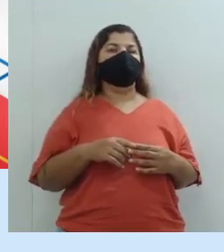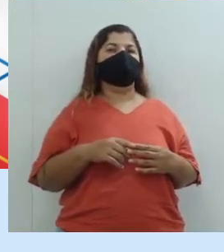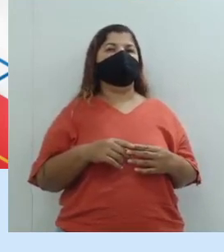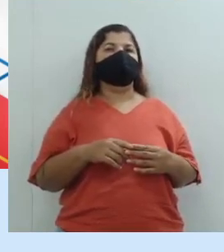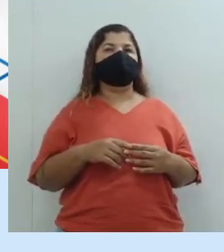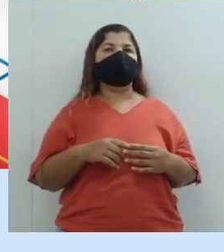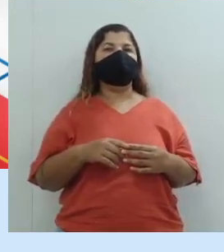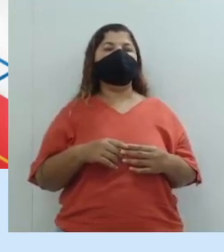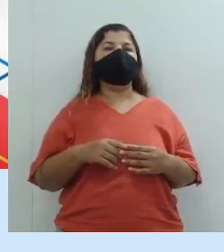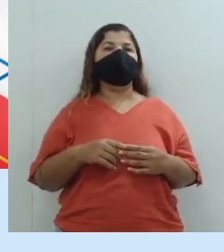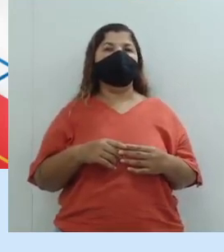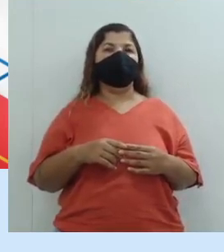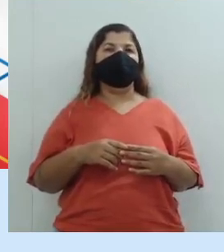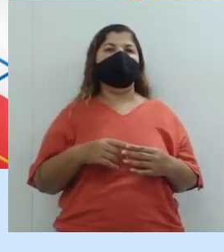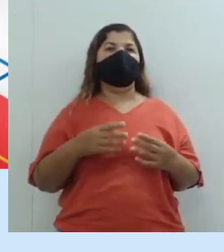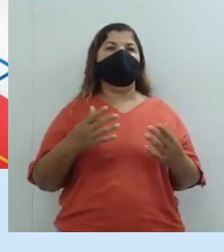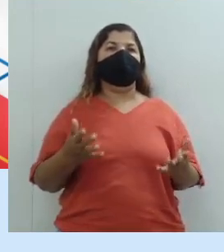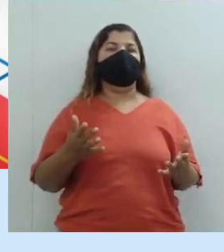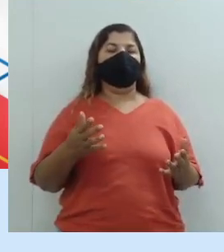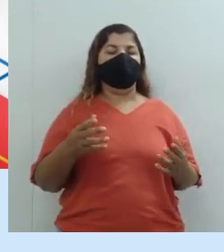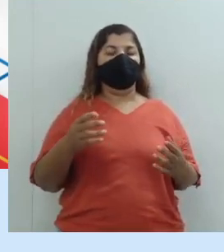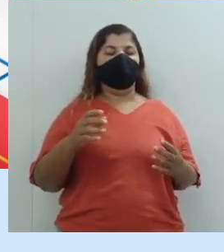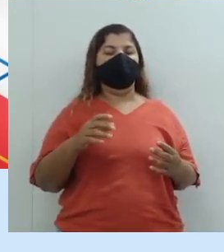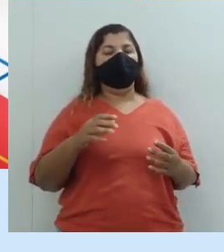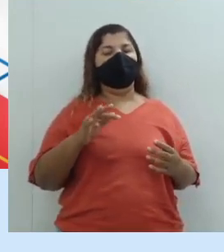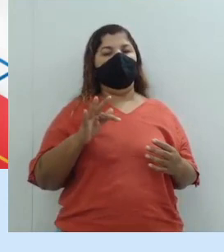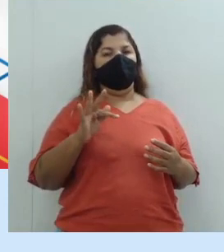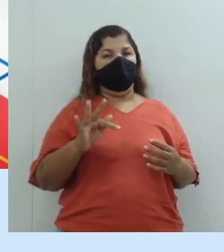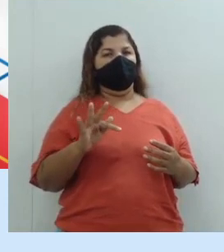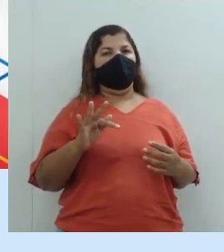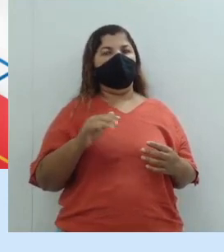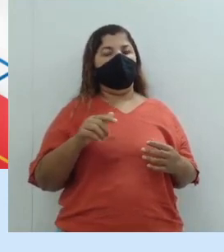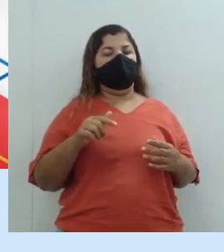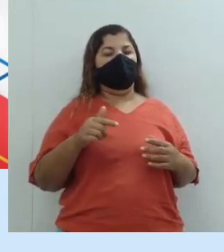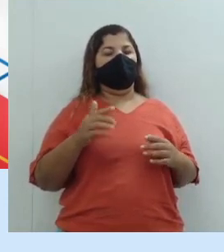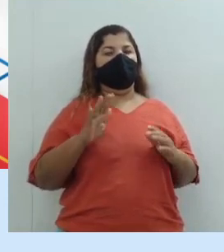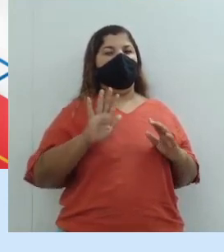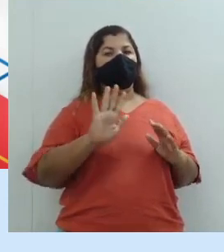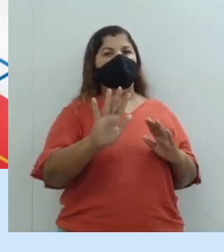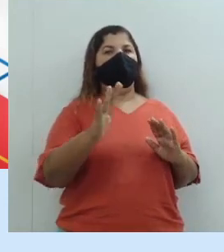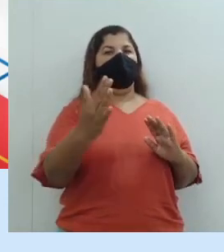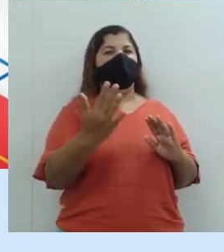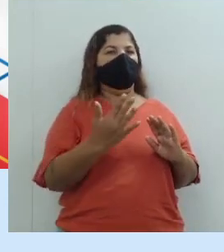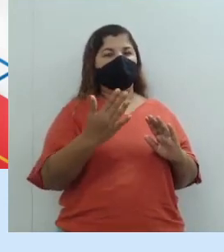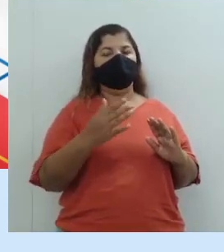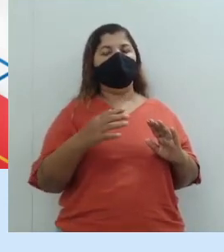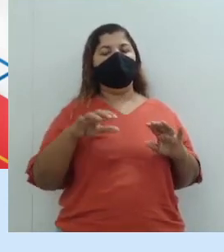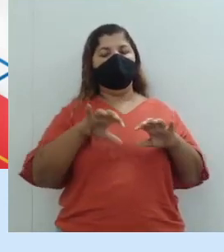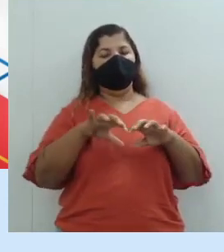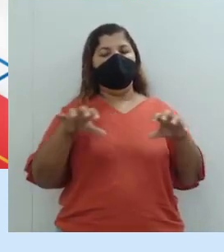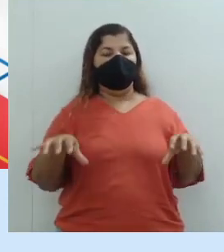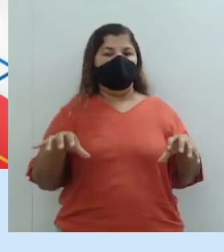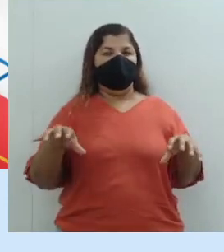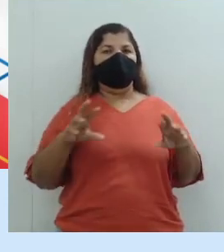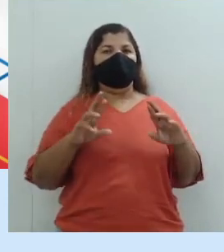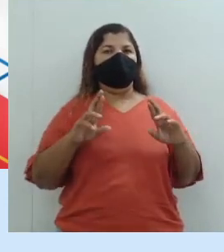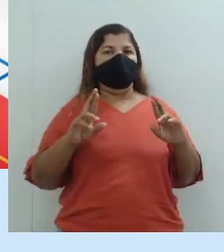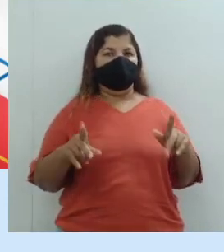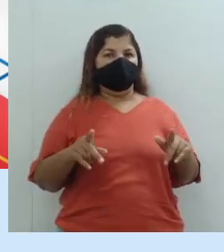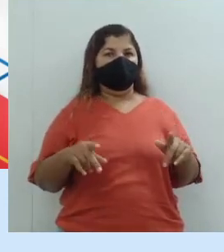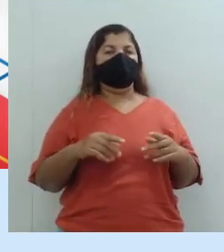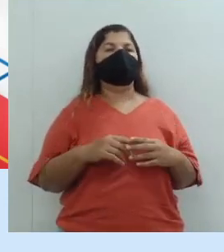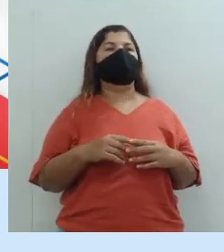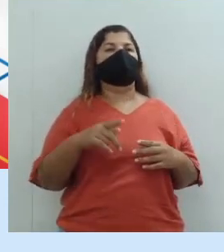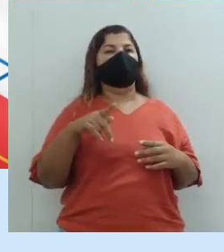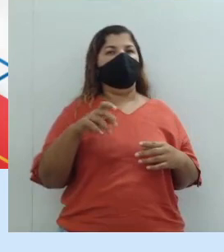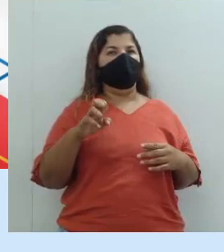né? Lembre-se ainda que o par de forças ação e reação nunca atua no mesmo corpo. Logo, o peso e normal não formam par de forças